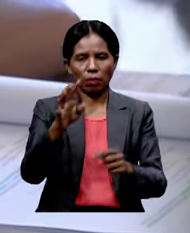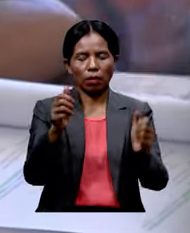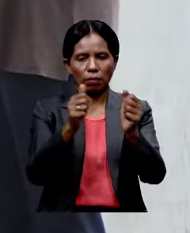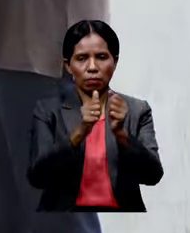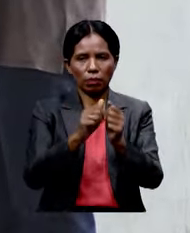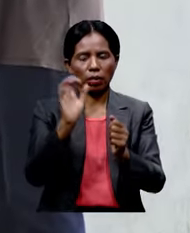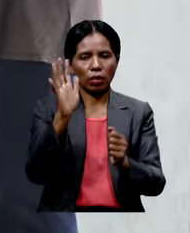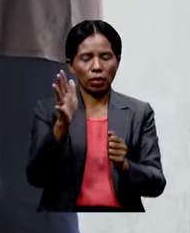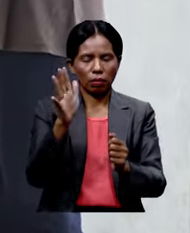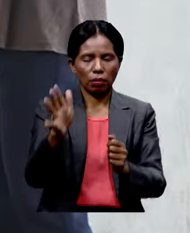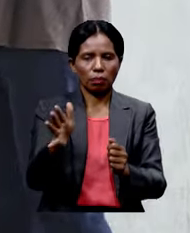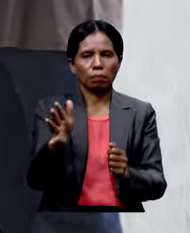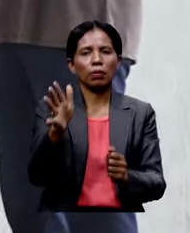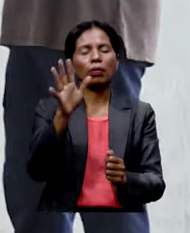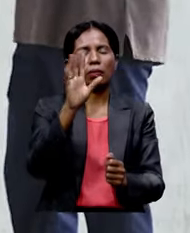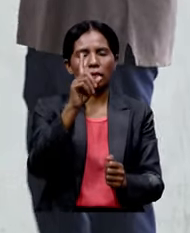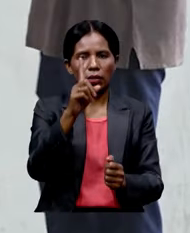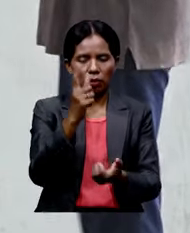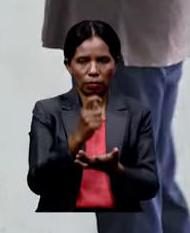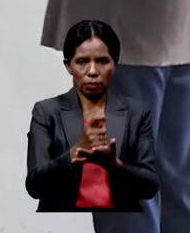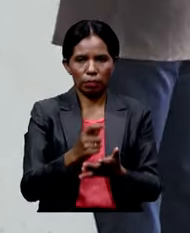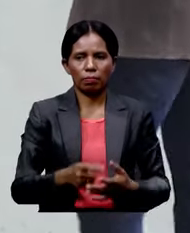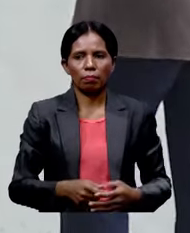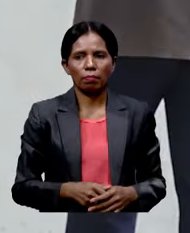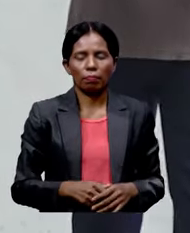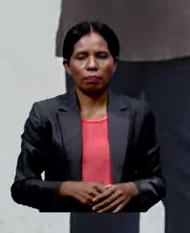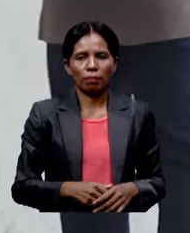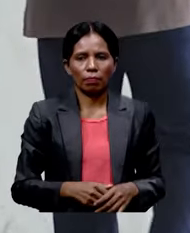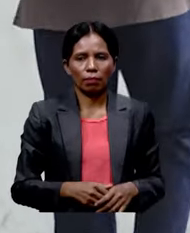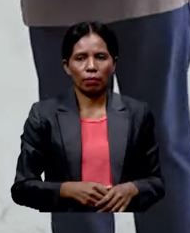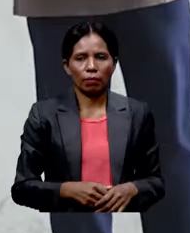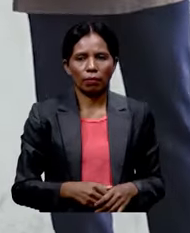rihun lima nulu resin ideliu. Emerenciana Martins, Lamberto da Silva, GMN.